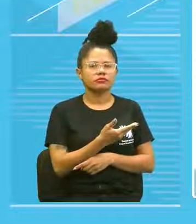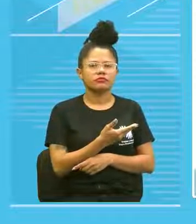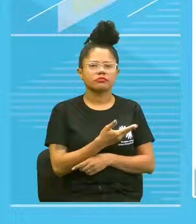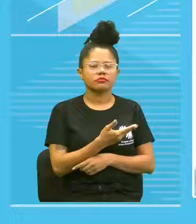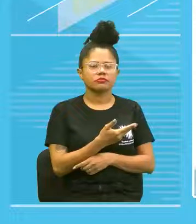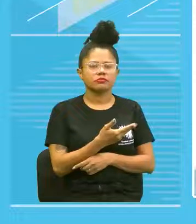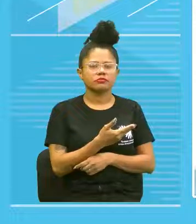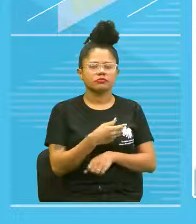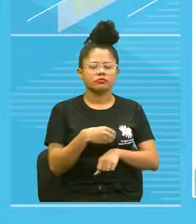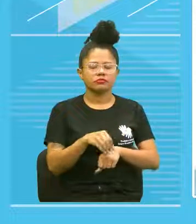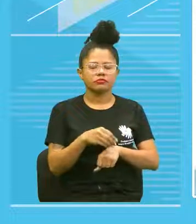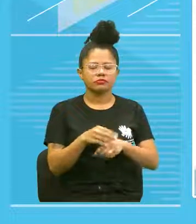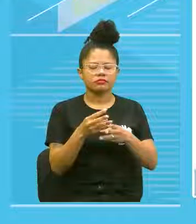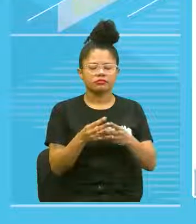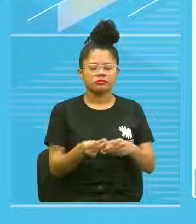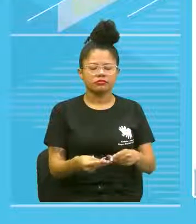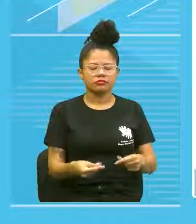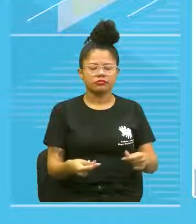fóssil